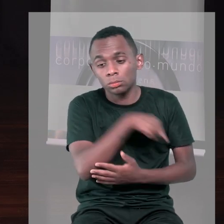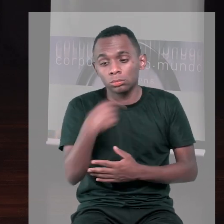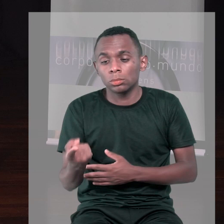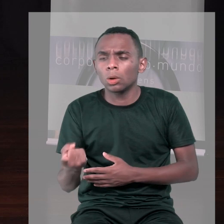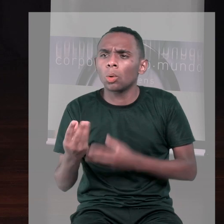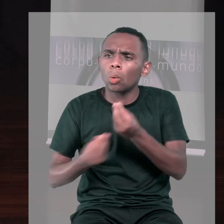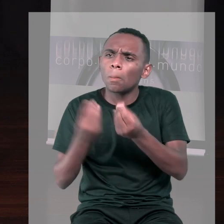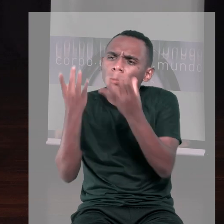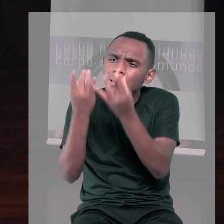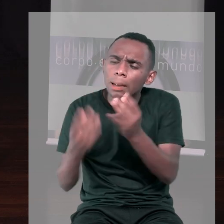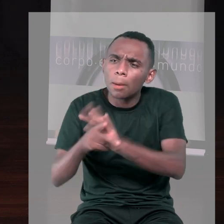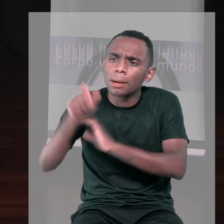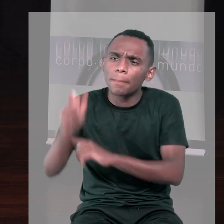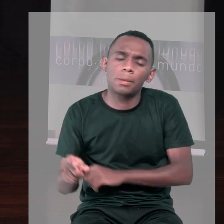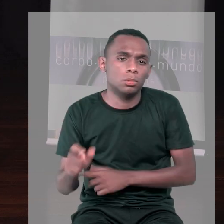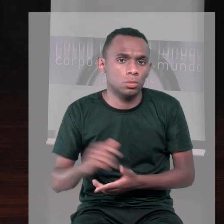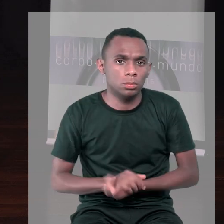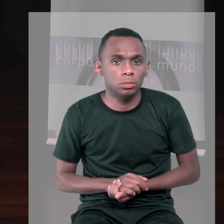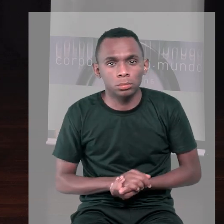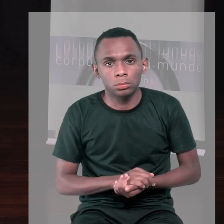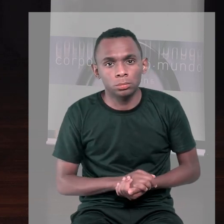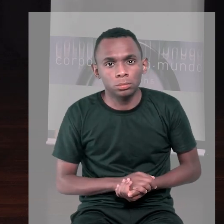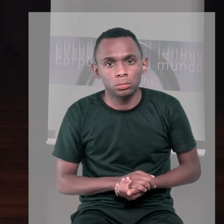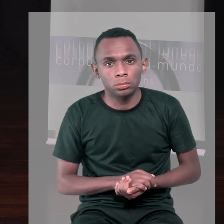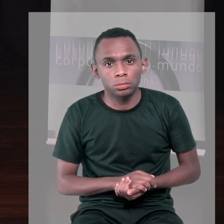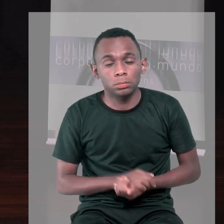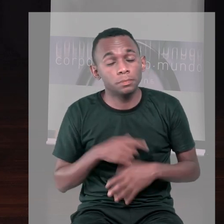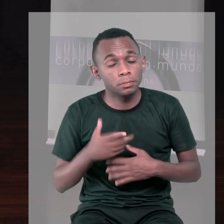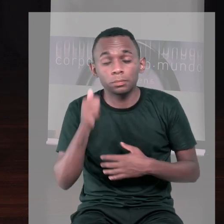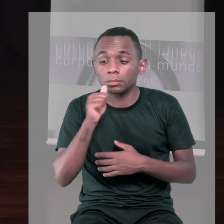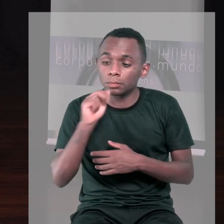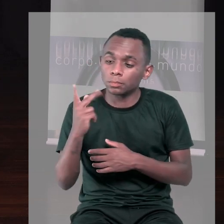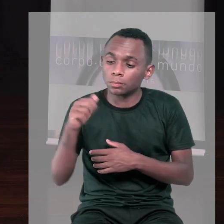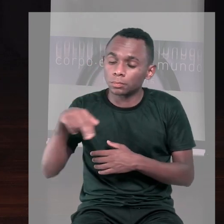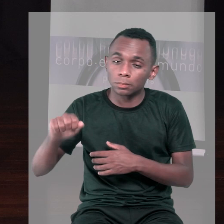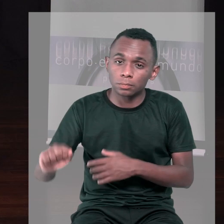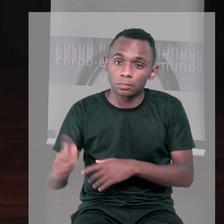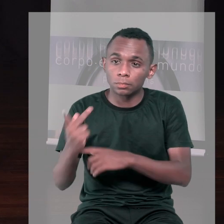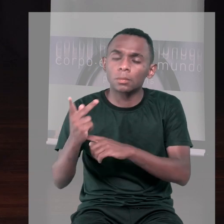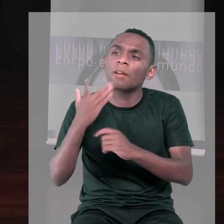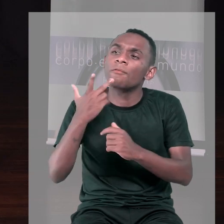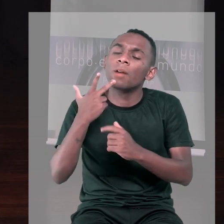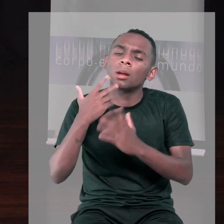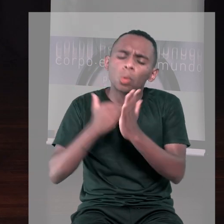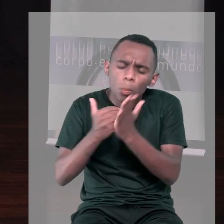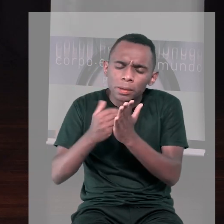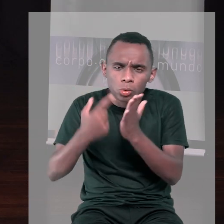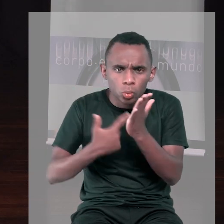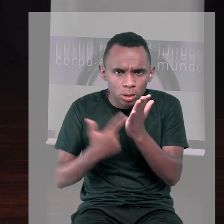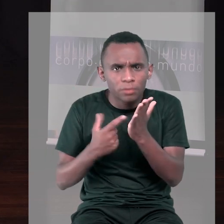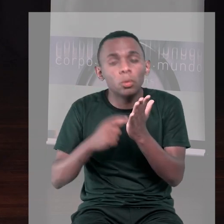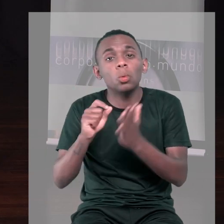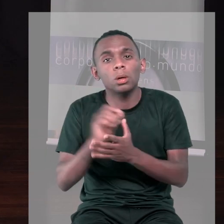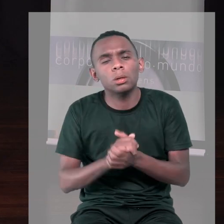2º, que Eichmann era um homem medíocre, ela chega a dizer mesmo, né, que Eichmann